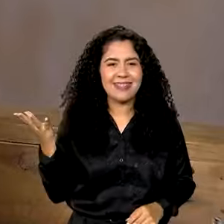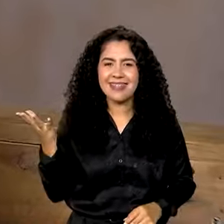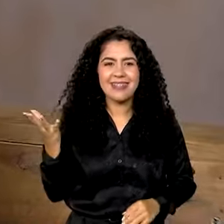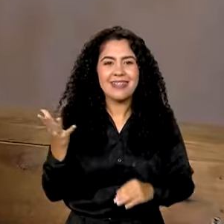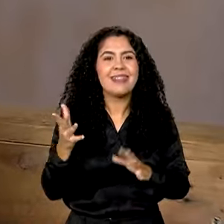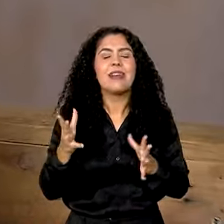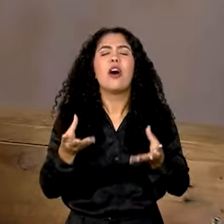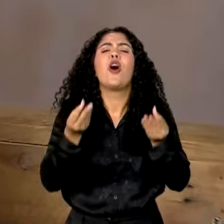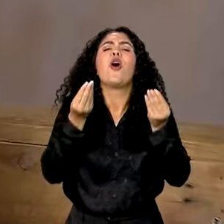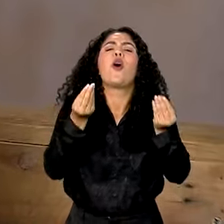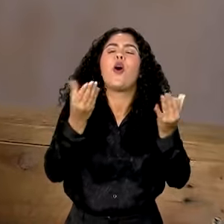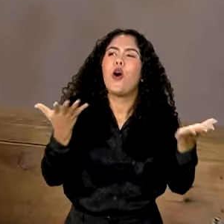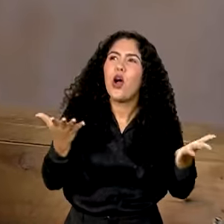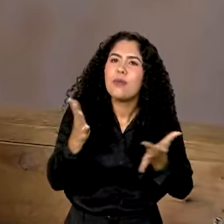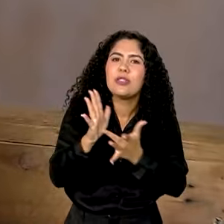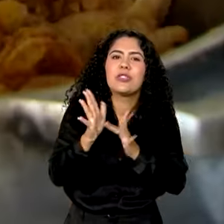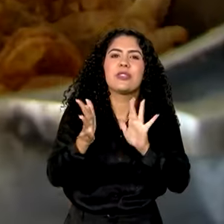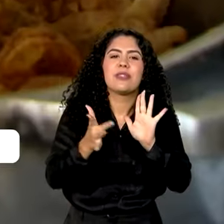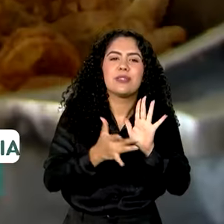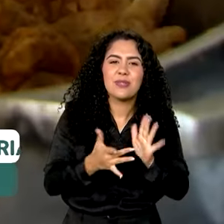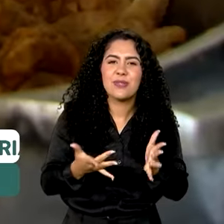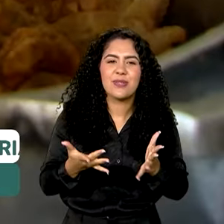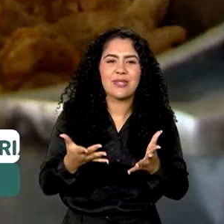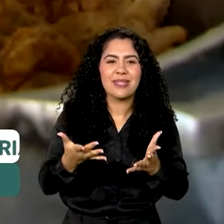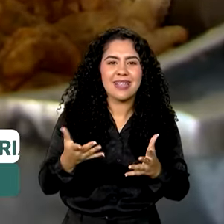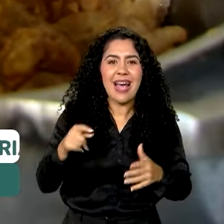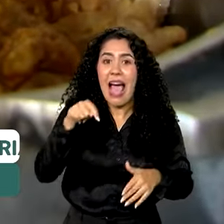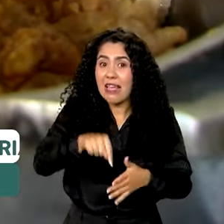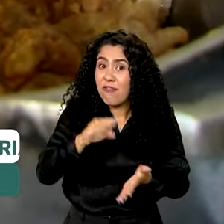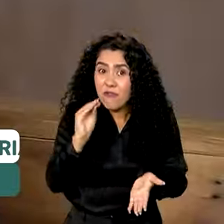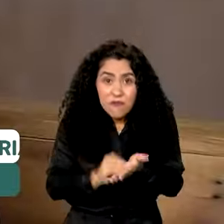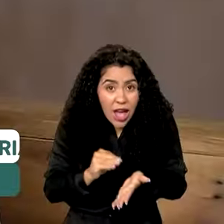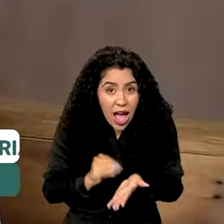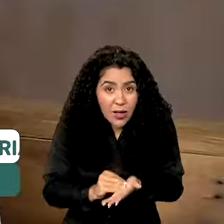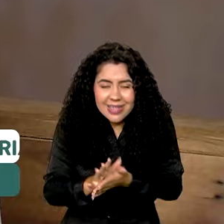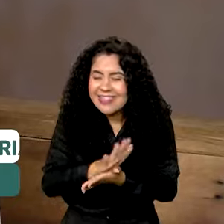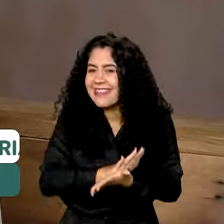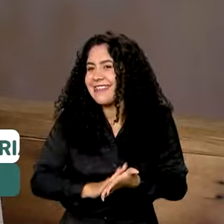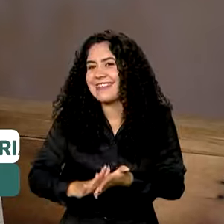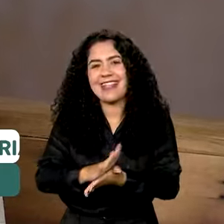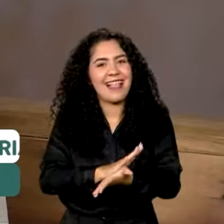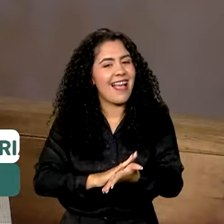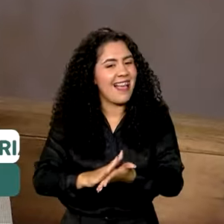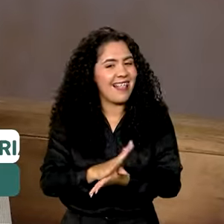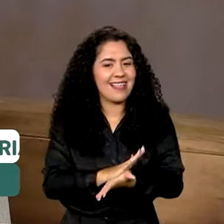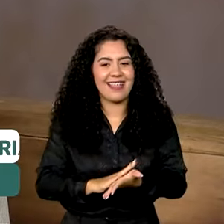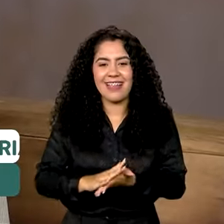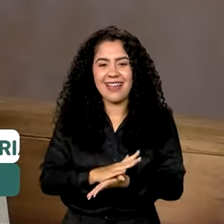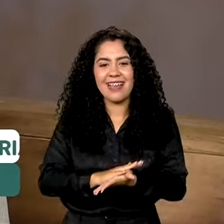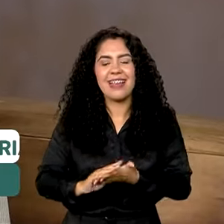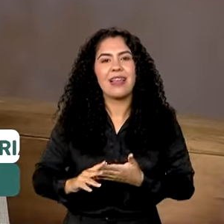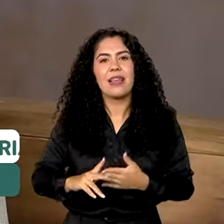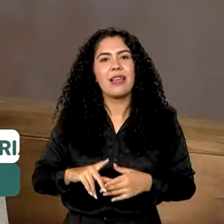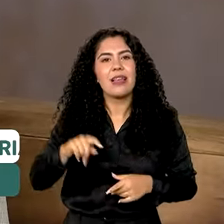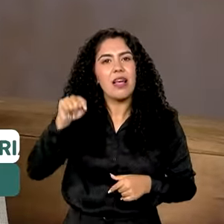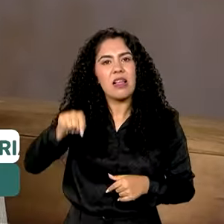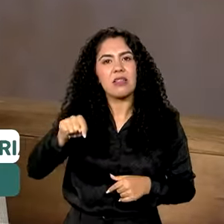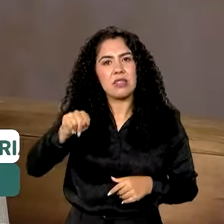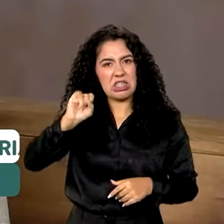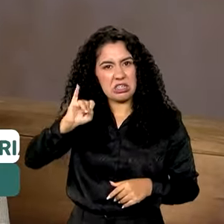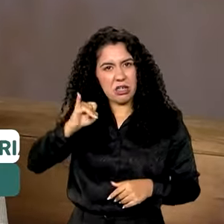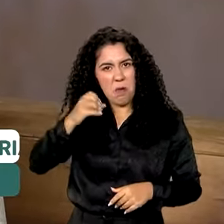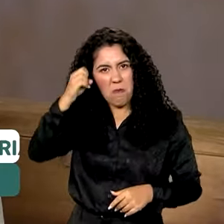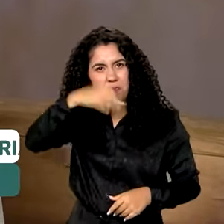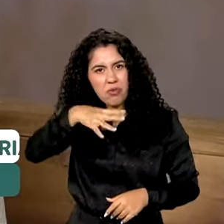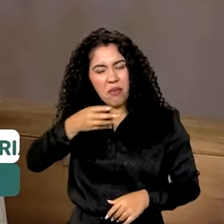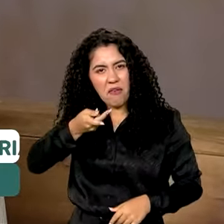comer que Jesus mandou para aqui. Aqui não falta nada. Ninguém aqui abre a boca para dizer